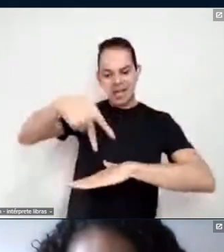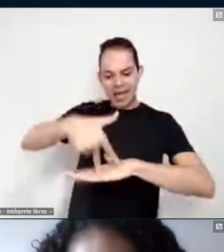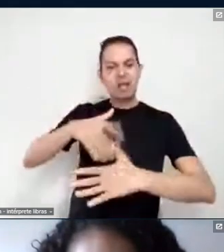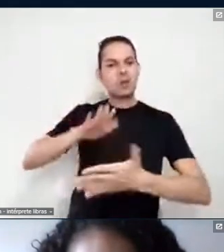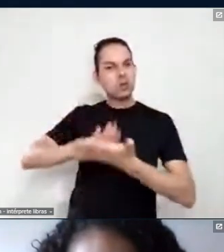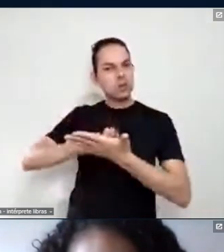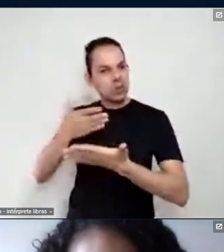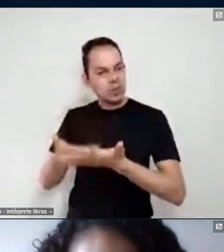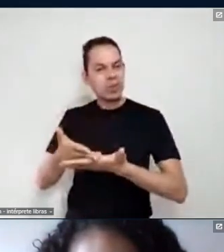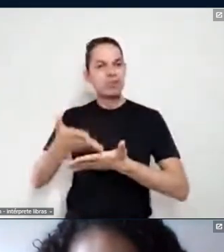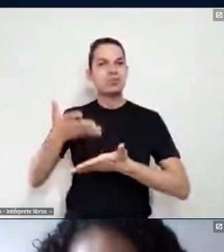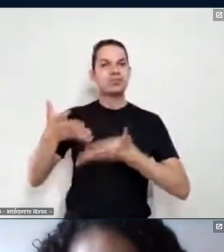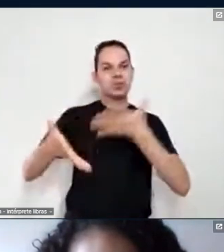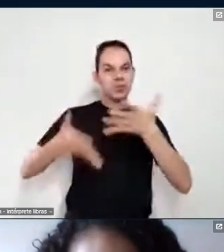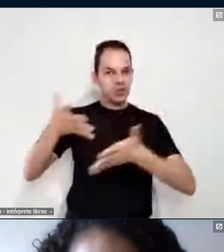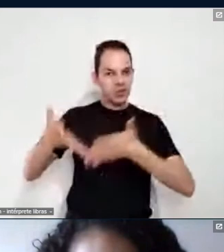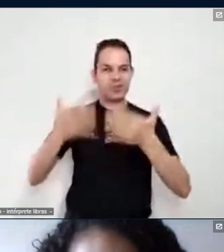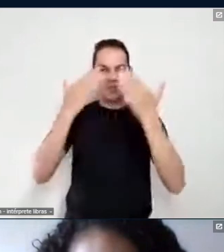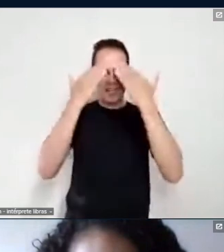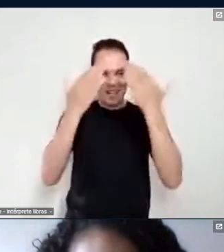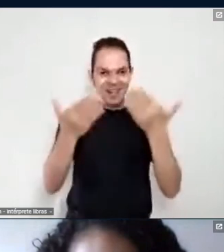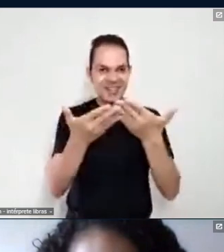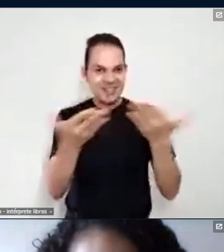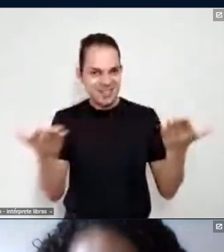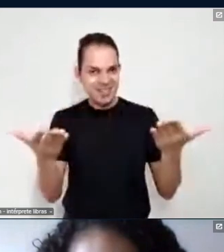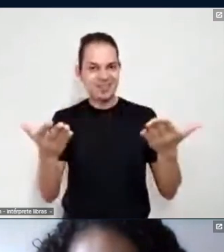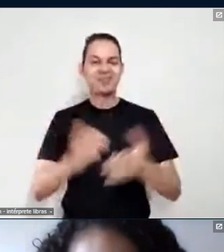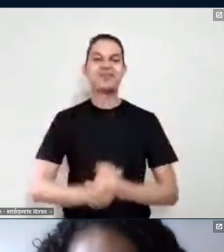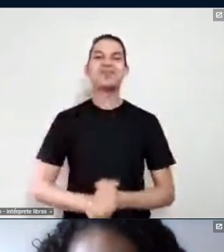interpretaram, e eu quero só agradecer, agradecer.